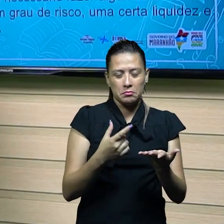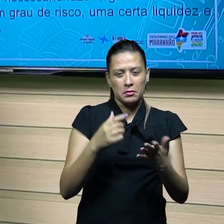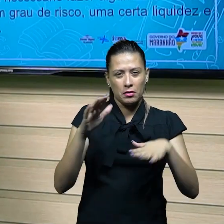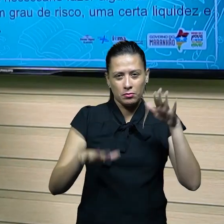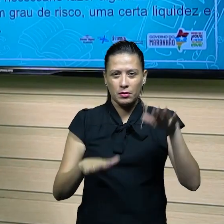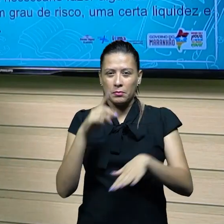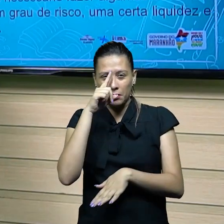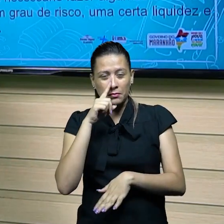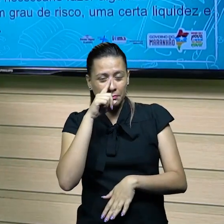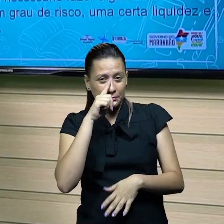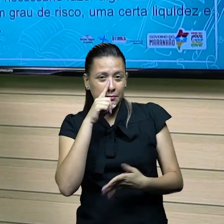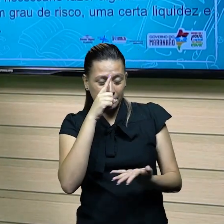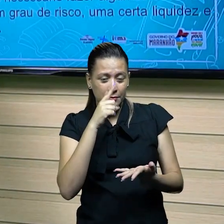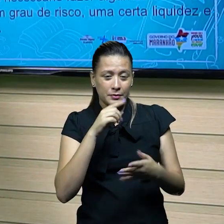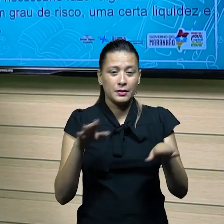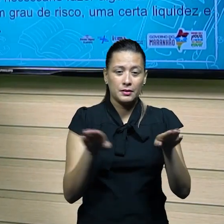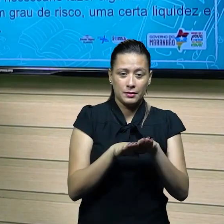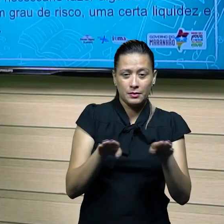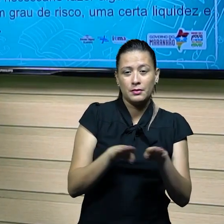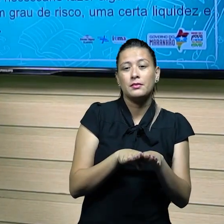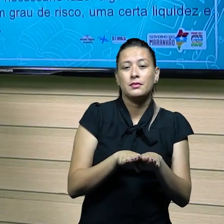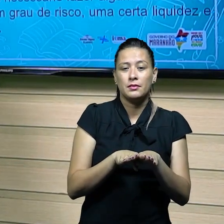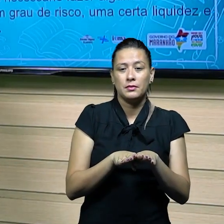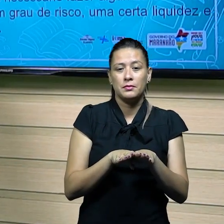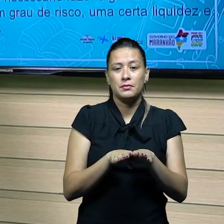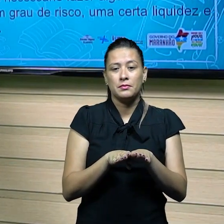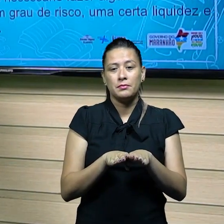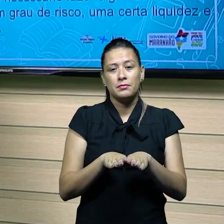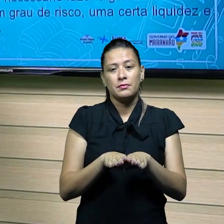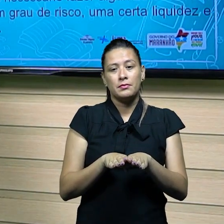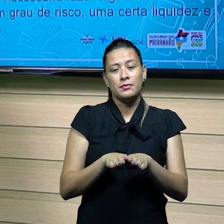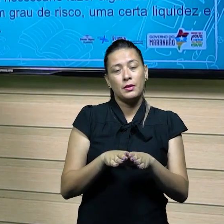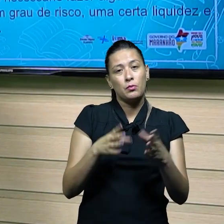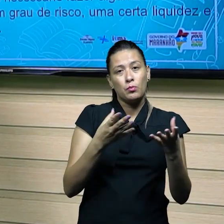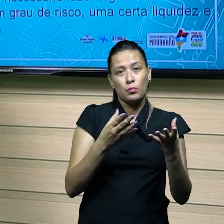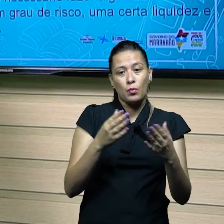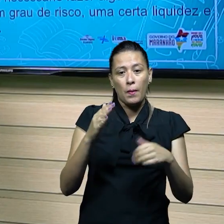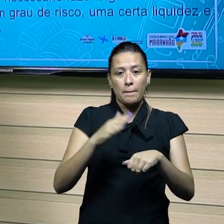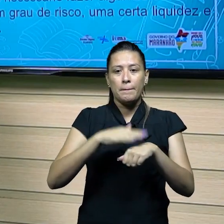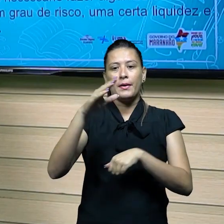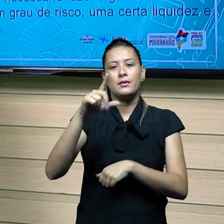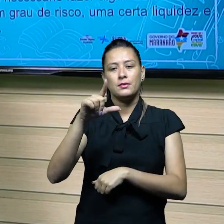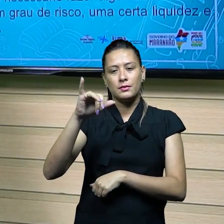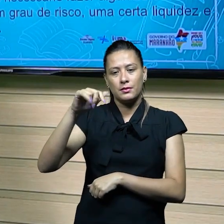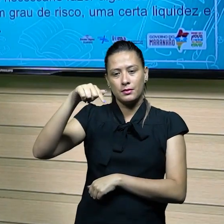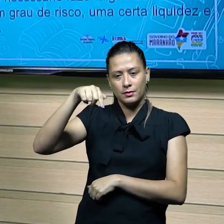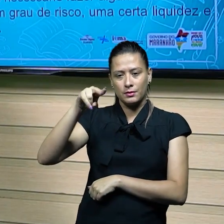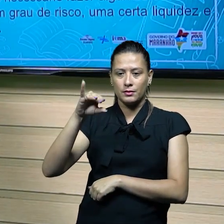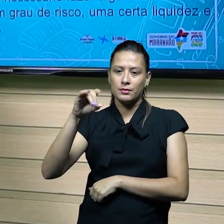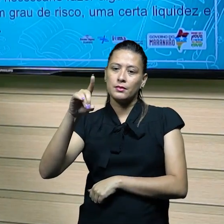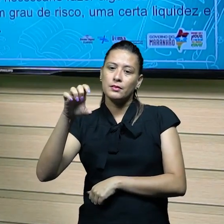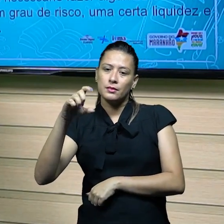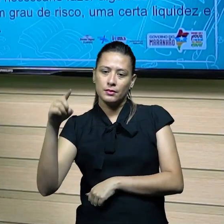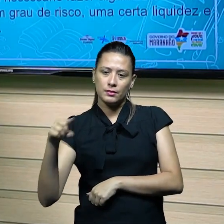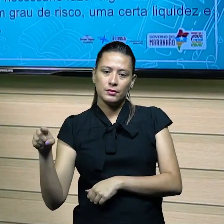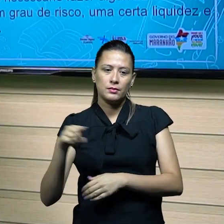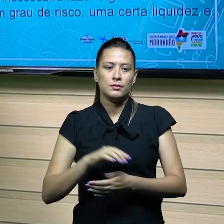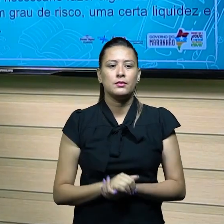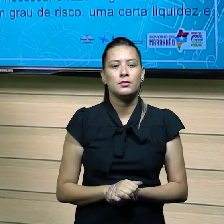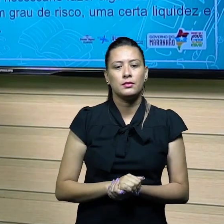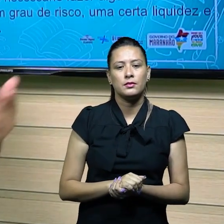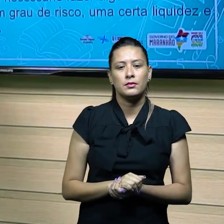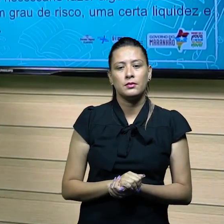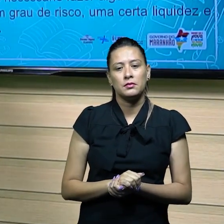mais risco, mas também tendo uma rentabilidade maior? Não, se eu quero proteger mais o meu investimento, correr menos risco e ter uma rentabilidade